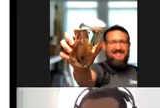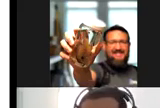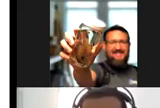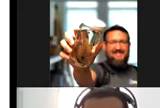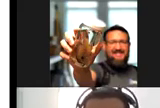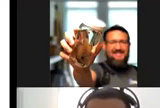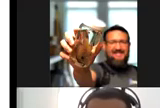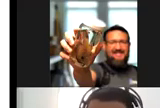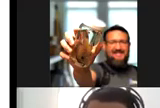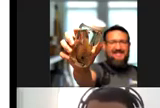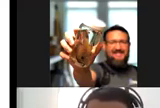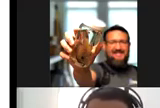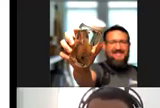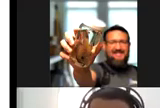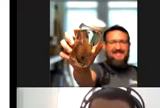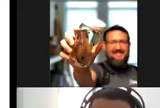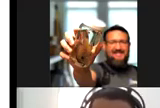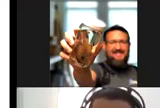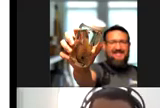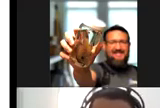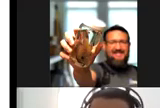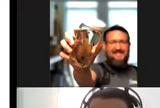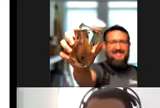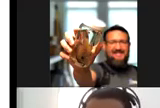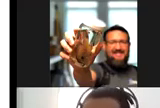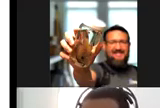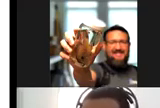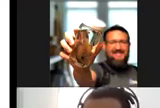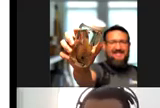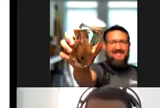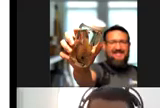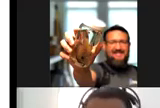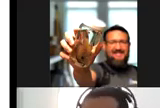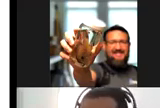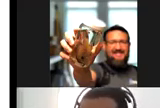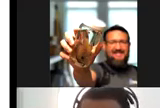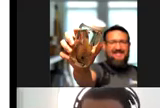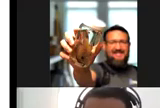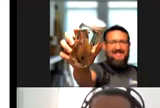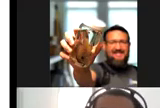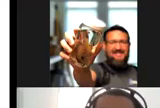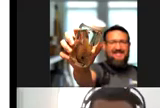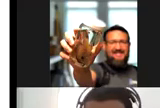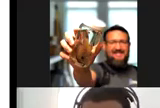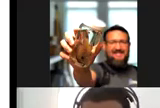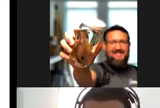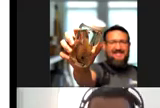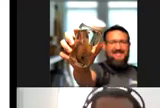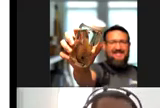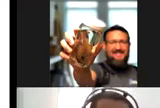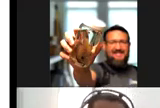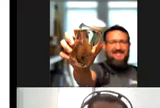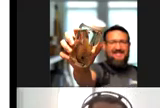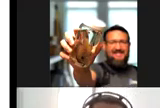muito dinheiro. Porque eles precisam de modelos com um potencial preditivo muito alto para indicar séries boas para você continuar vendo